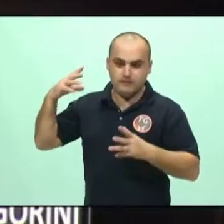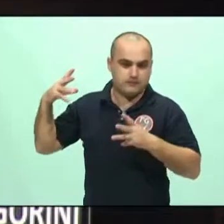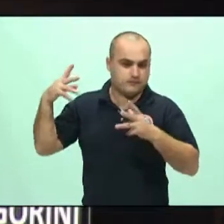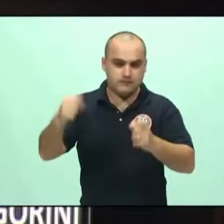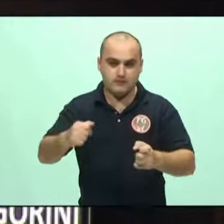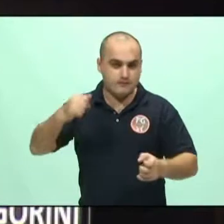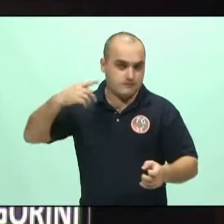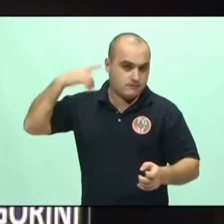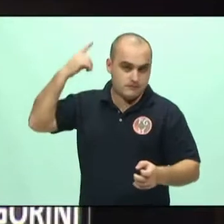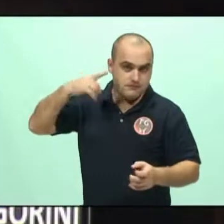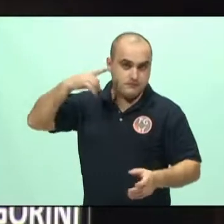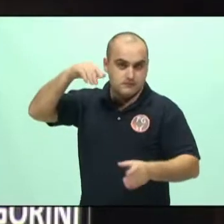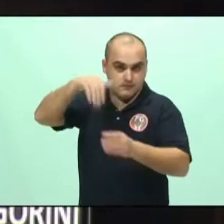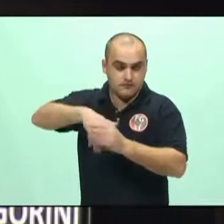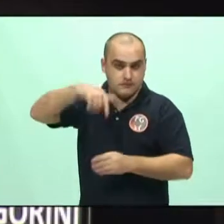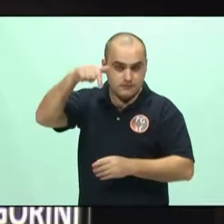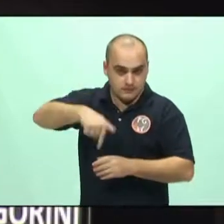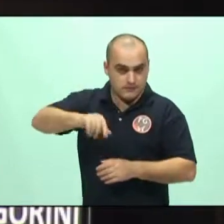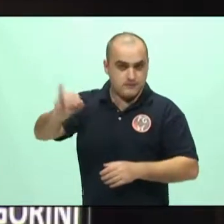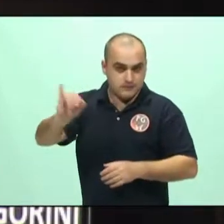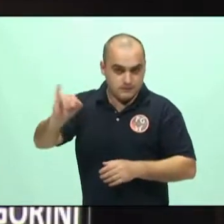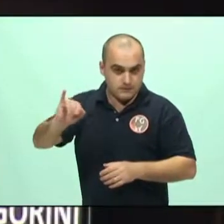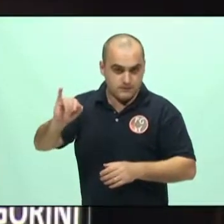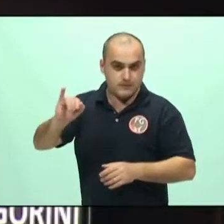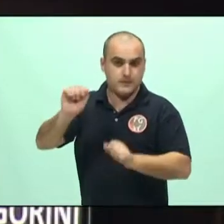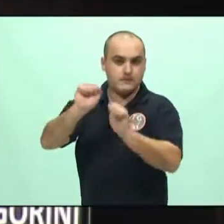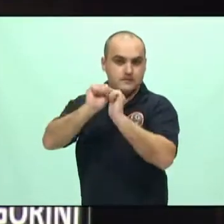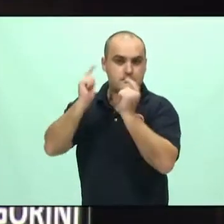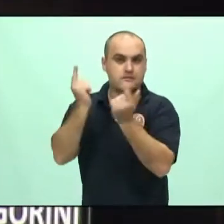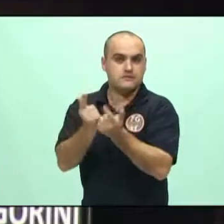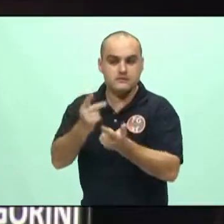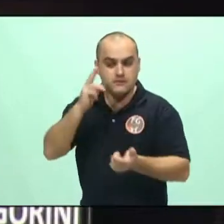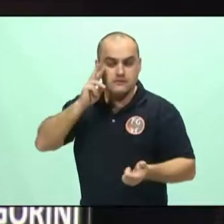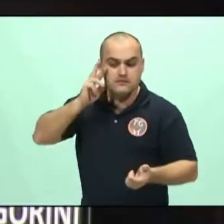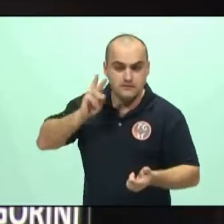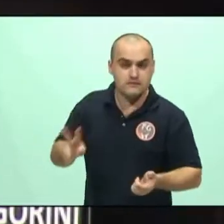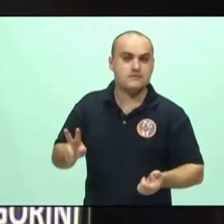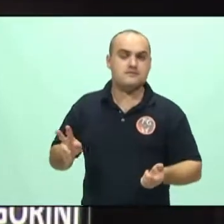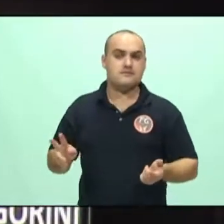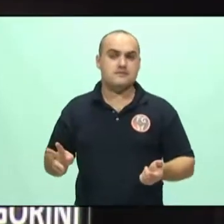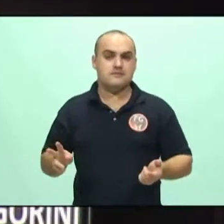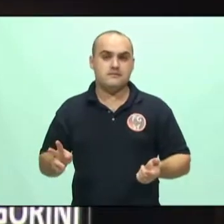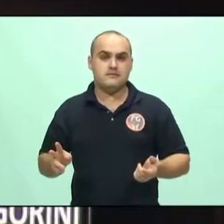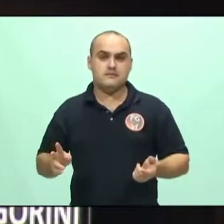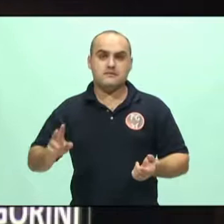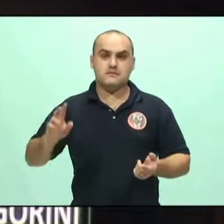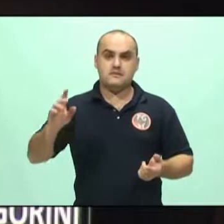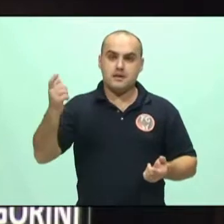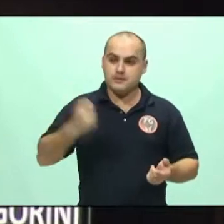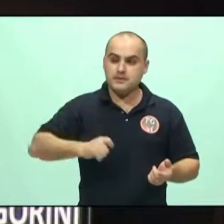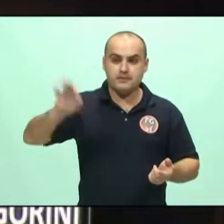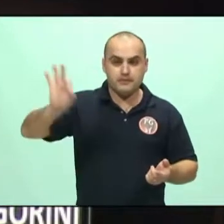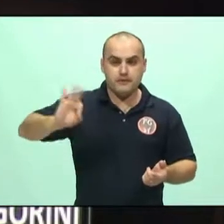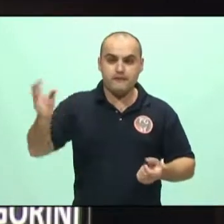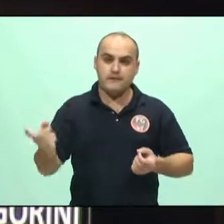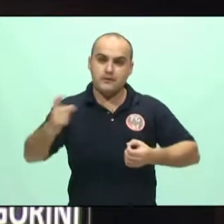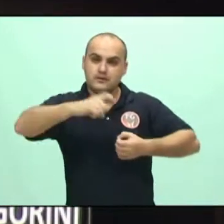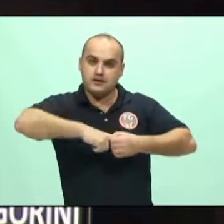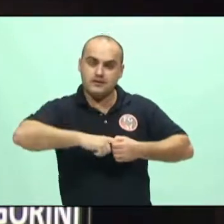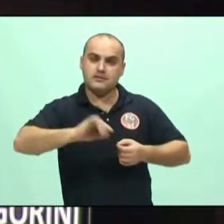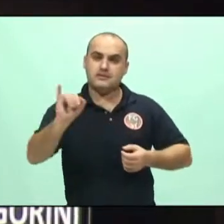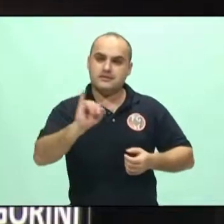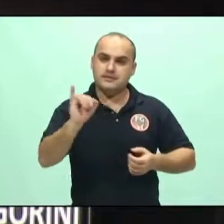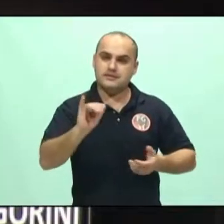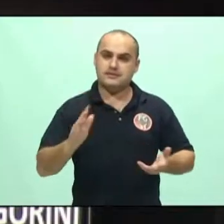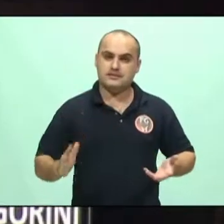que levaram vota que Itajaí da Assembleia que olha o que é um pouco de imposto retorna para entrar ali porque é difícil